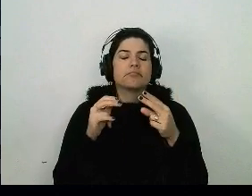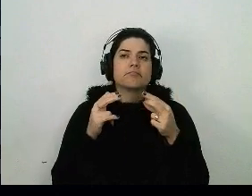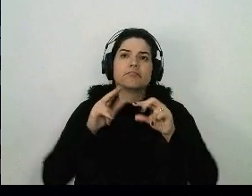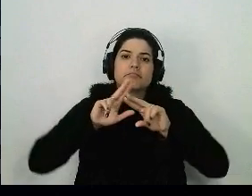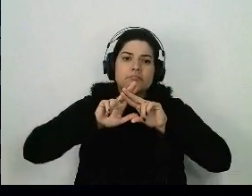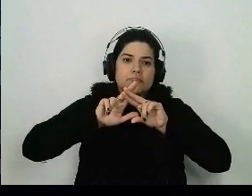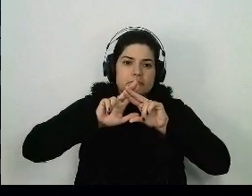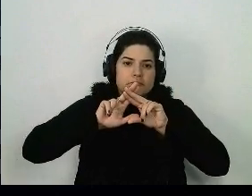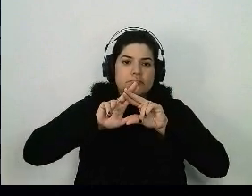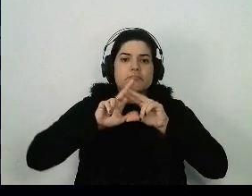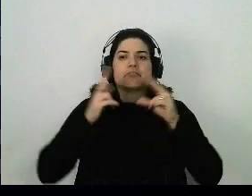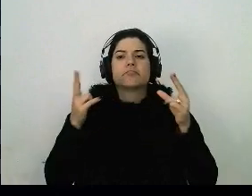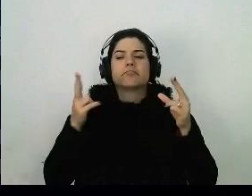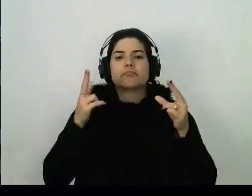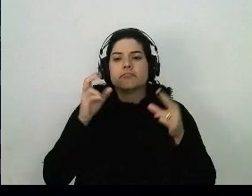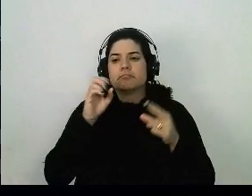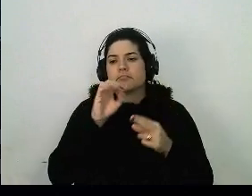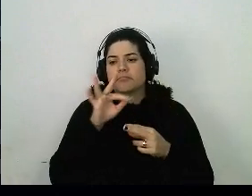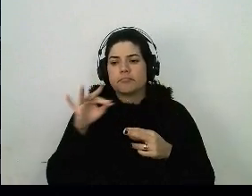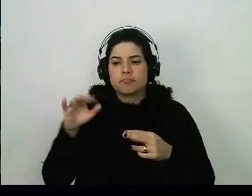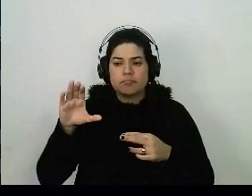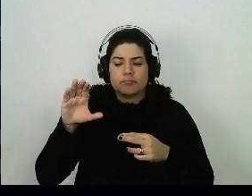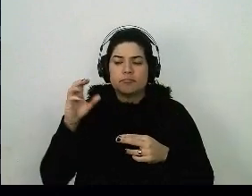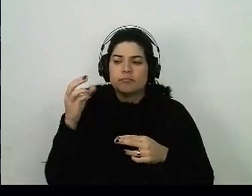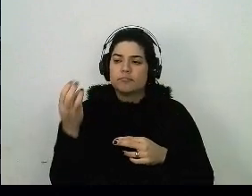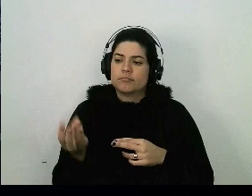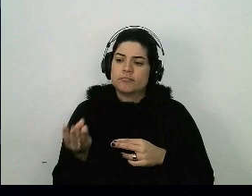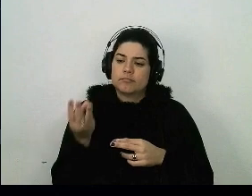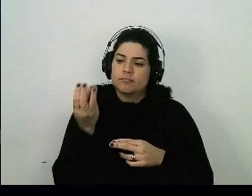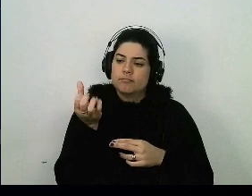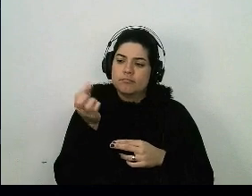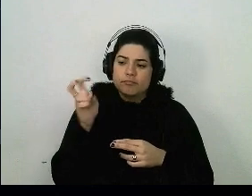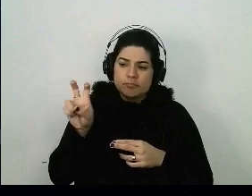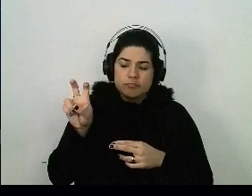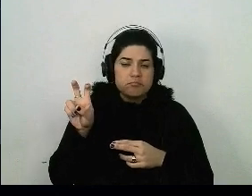365 e outros em que a gente não precisa gerenciar servidor nenhum,